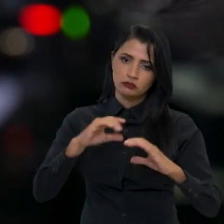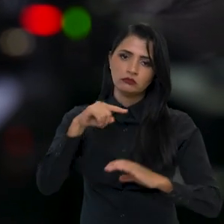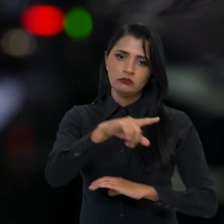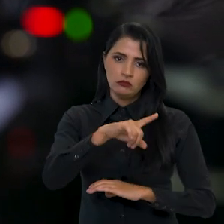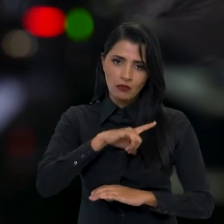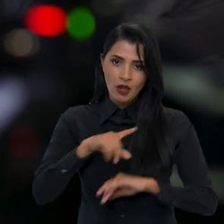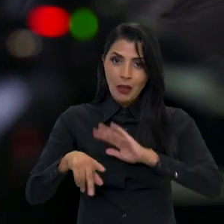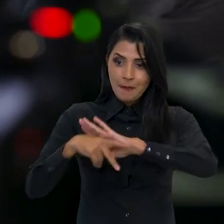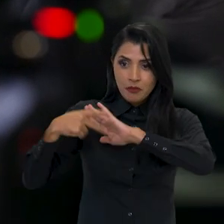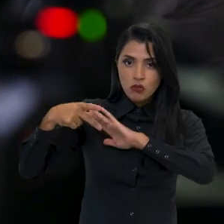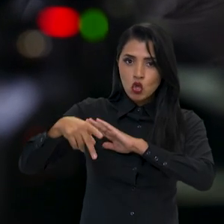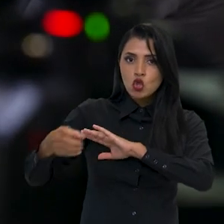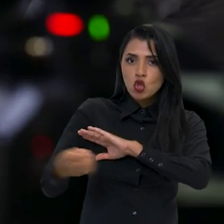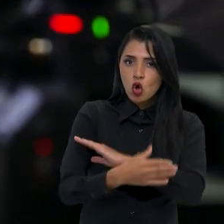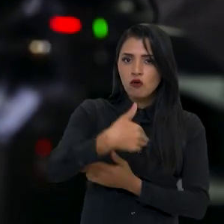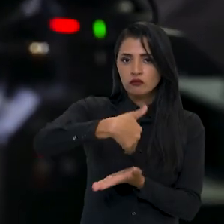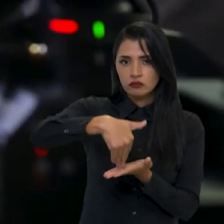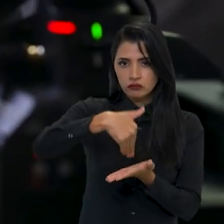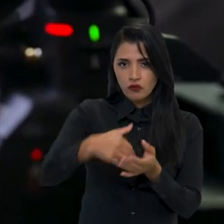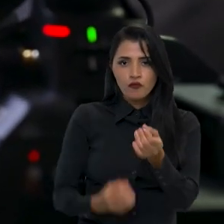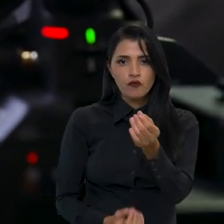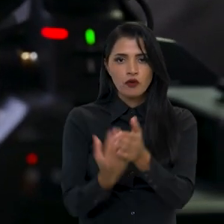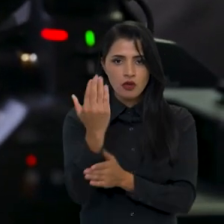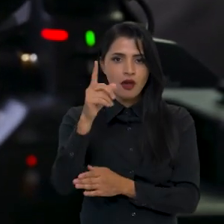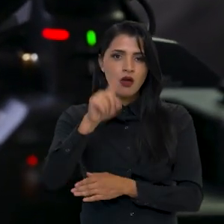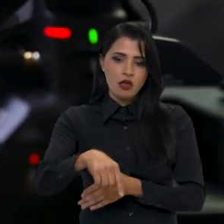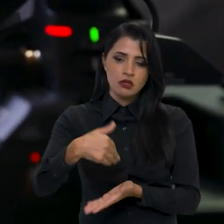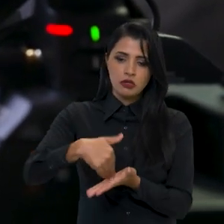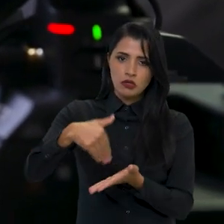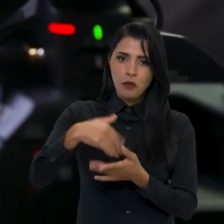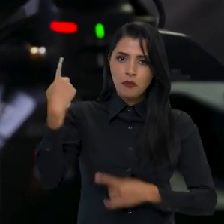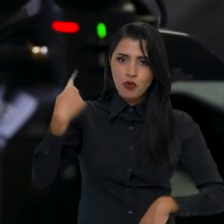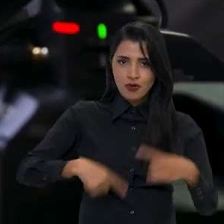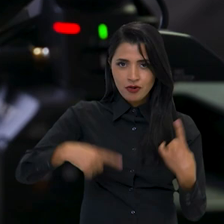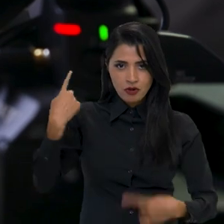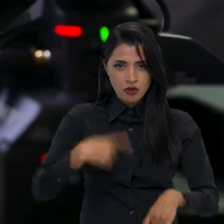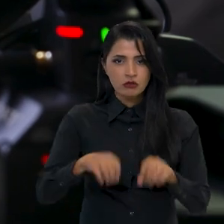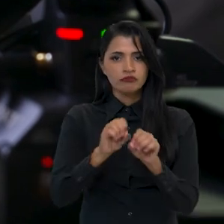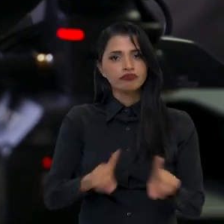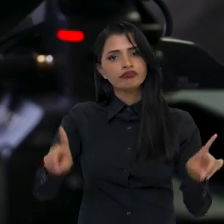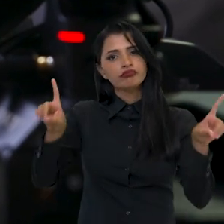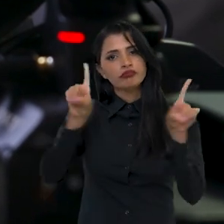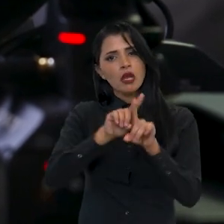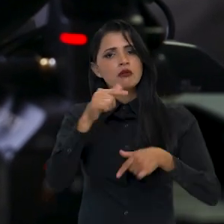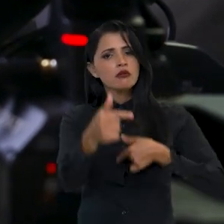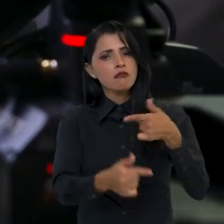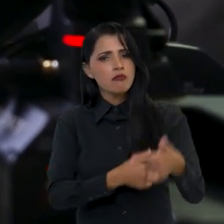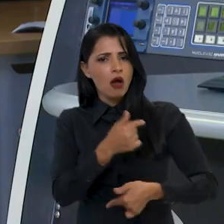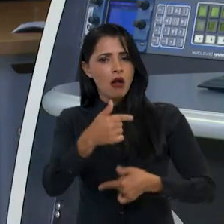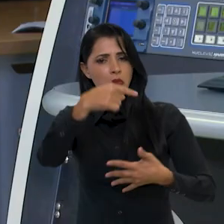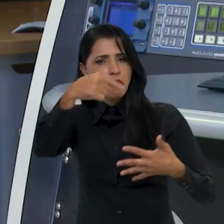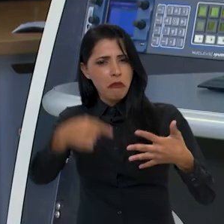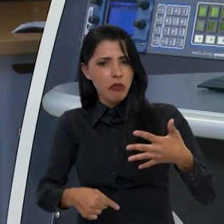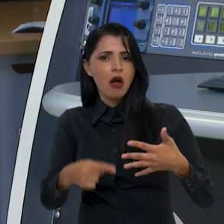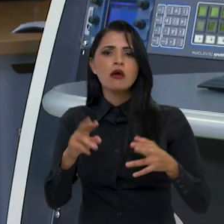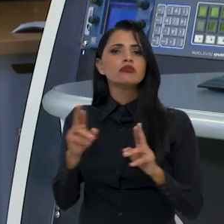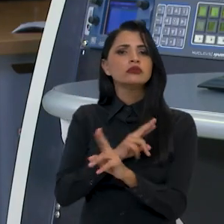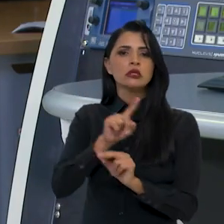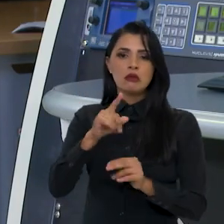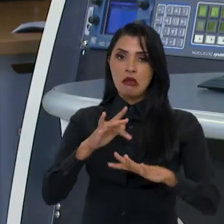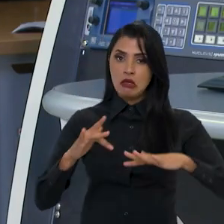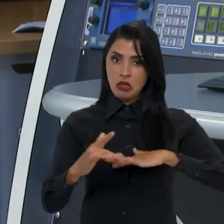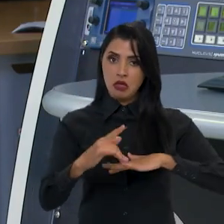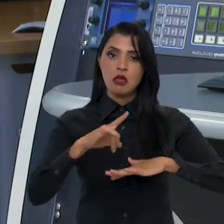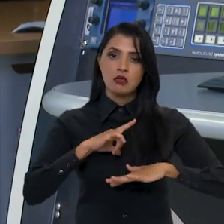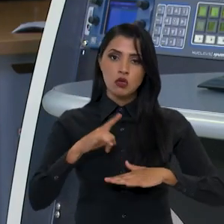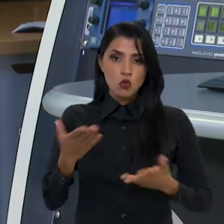Comunicação, uma nova secretaria que foi criada, que é a Secretaria de Políticas Digitais, que trabalha, por exemplo, os aspectos